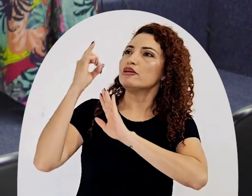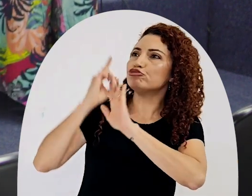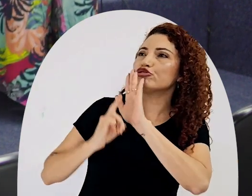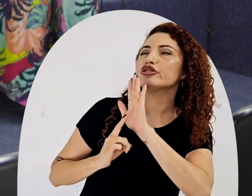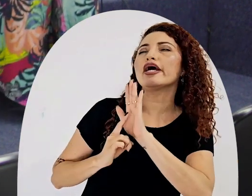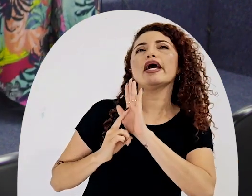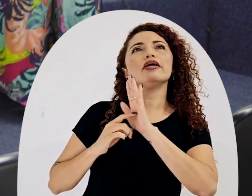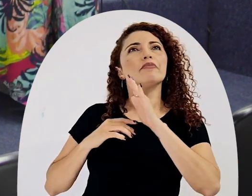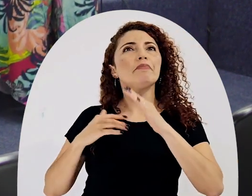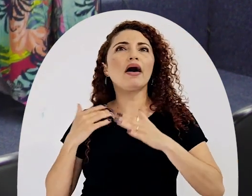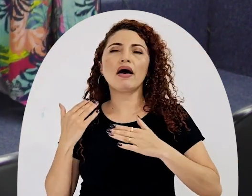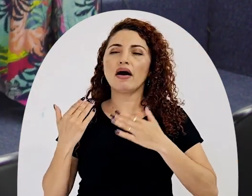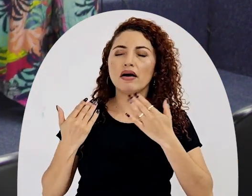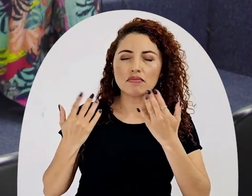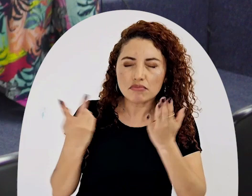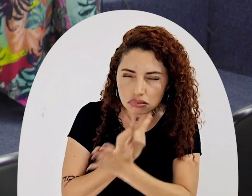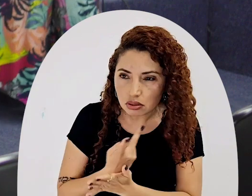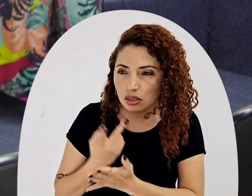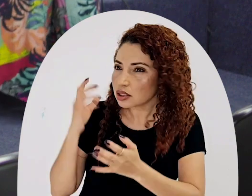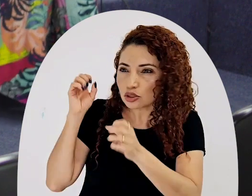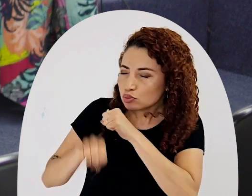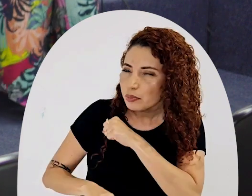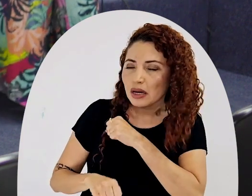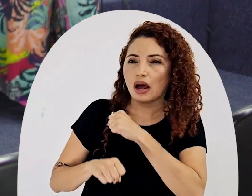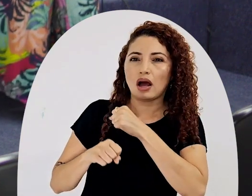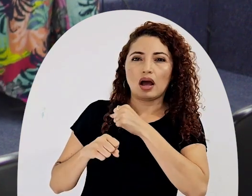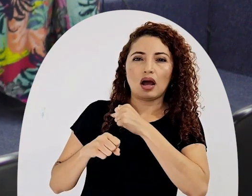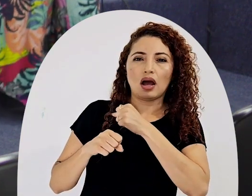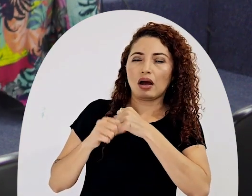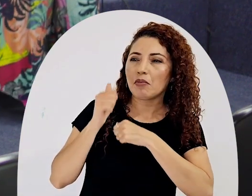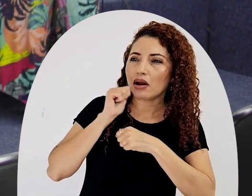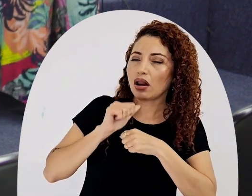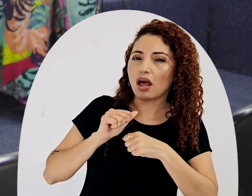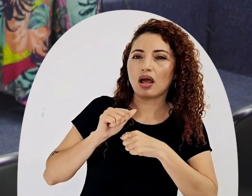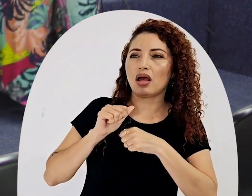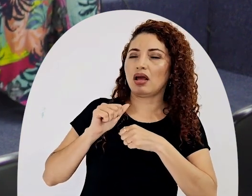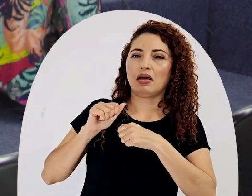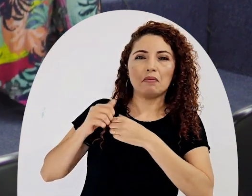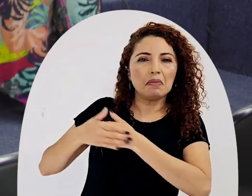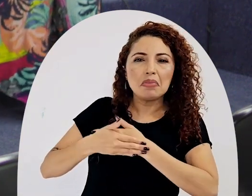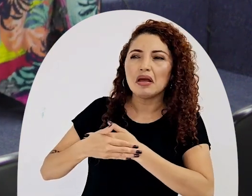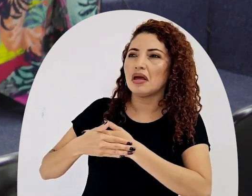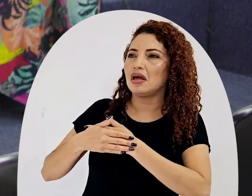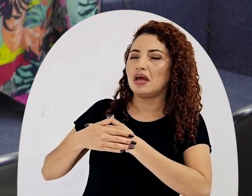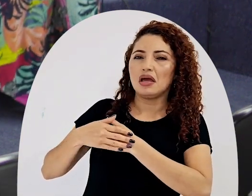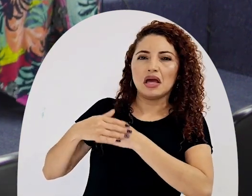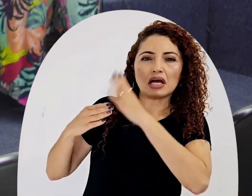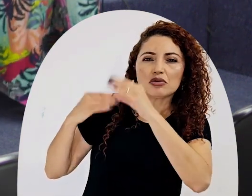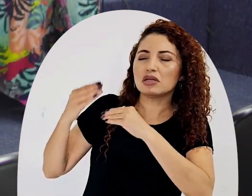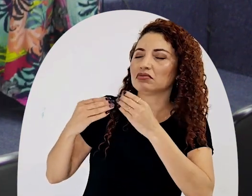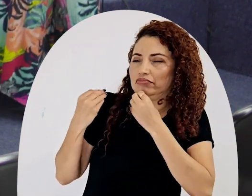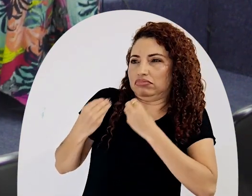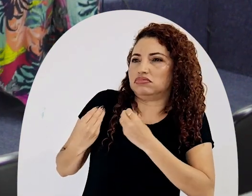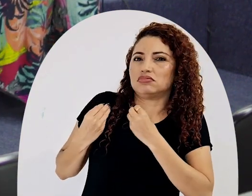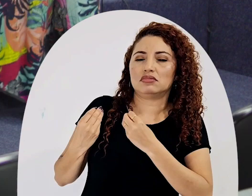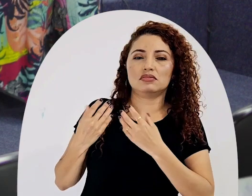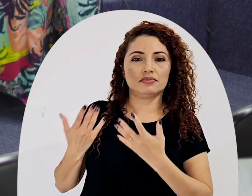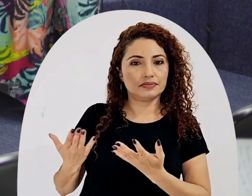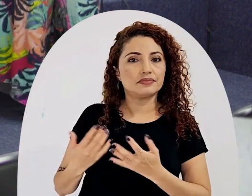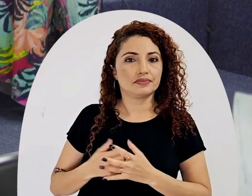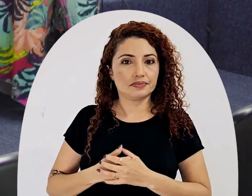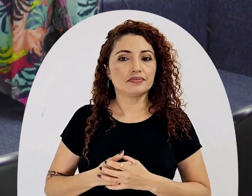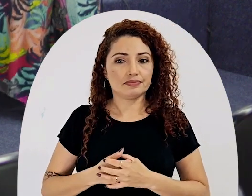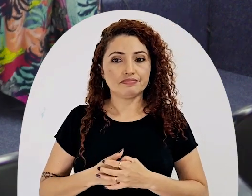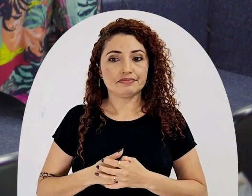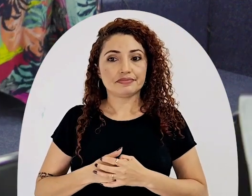direitos e etc. E aí a gente tem visto isso acontecer, sendo que, pelo que, né, os